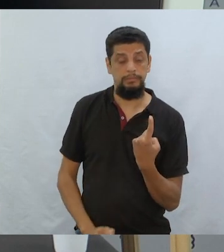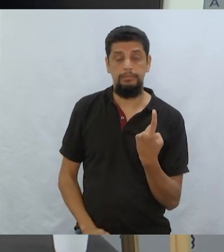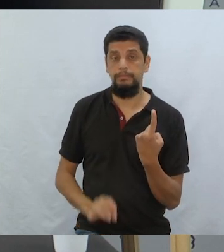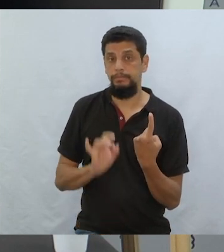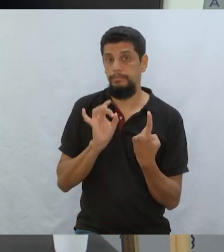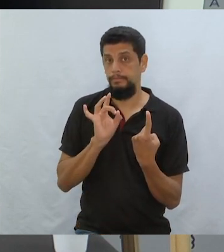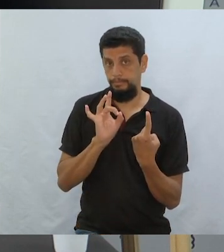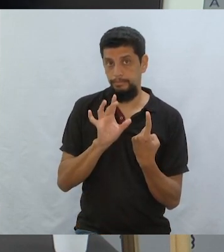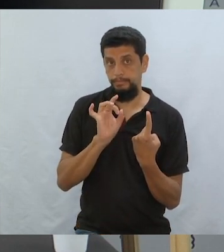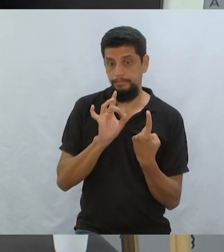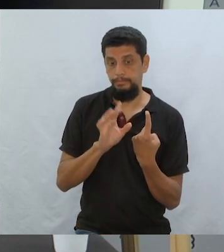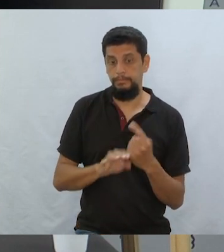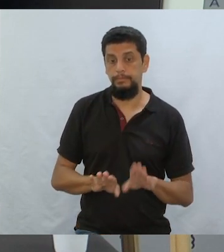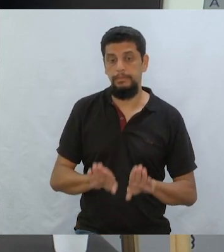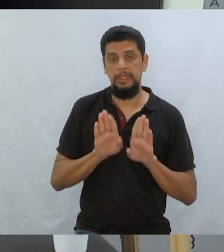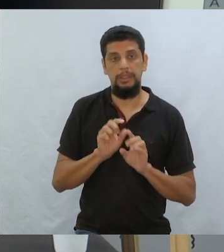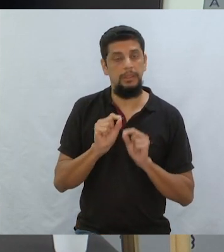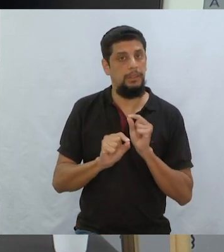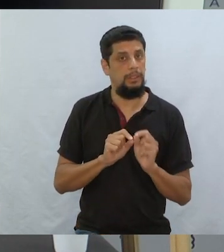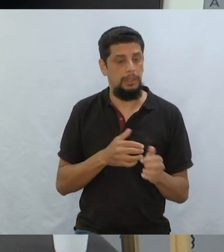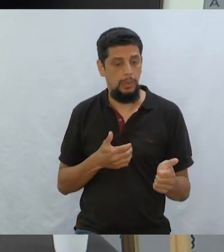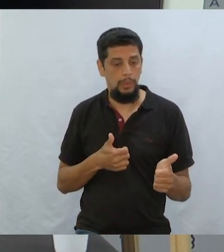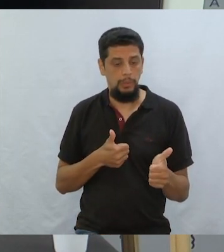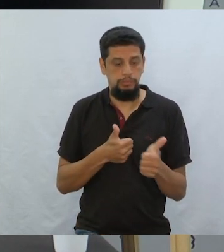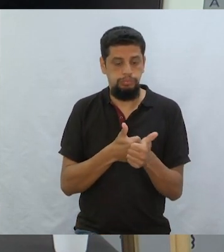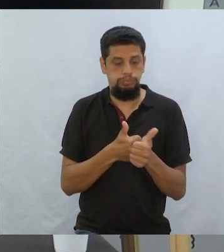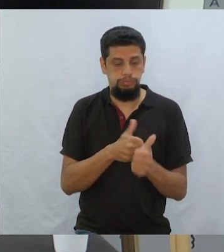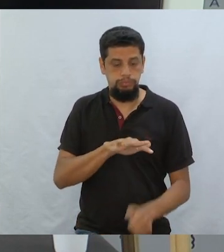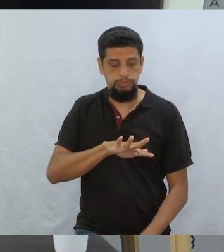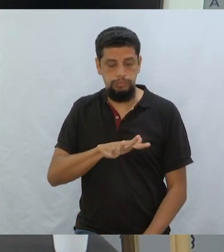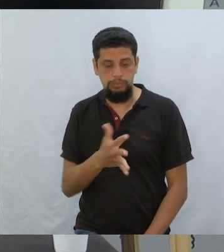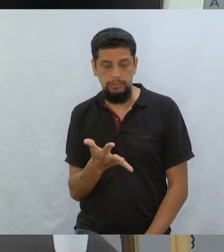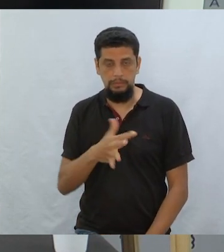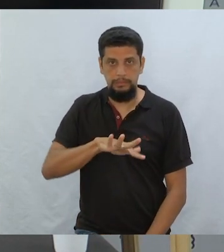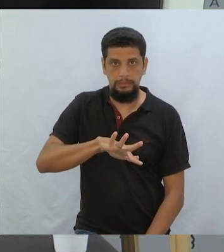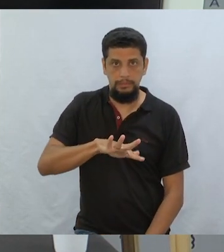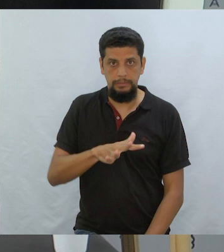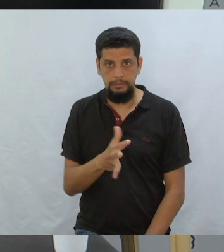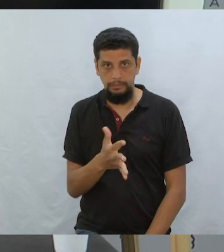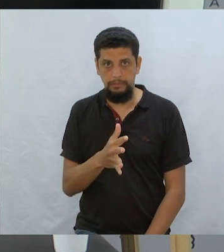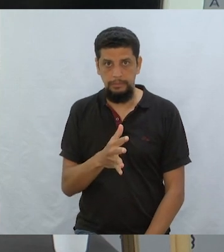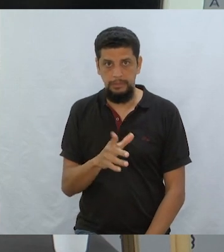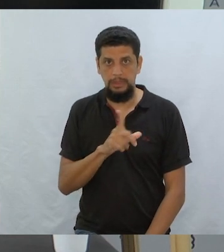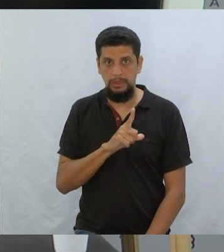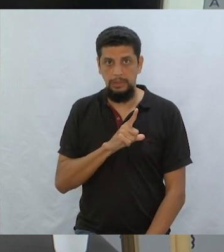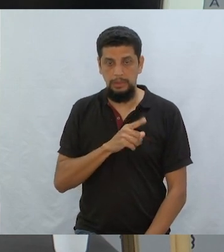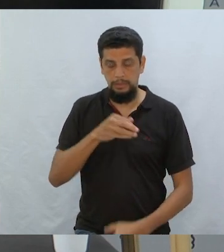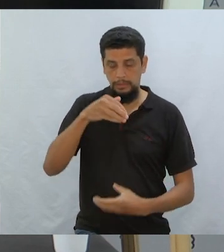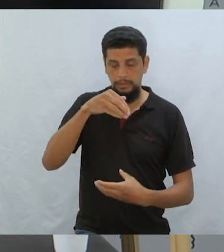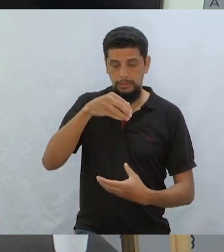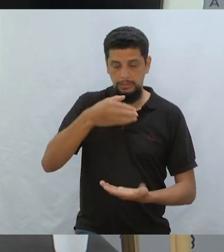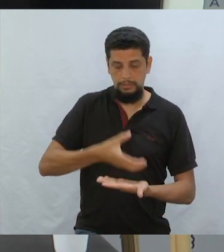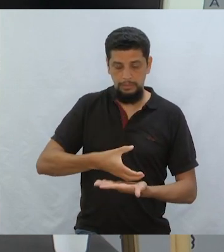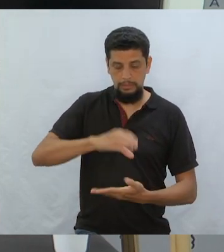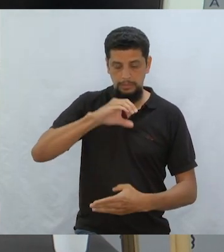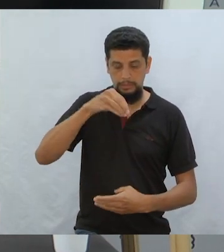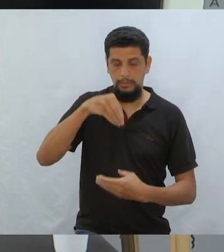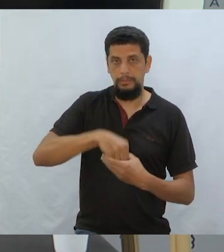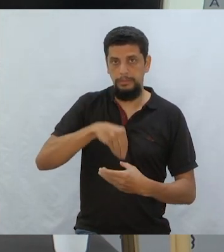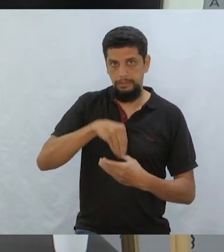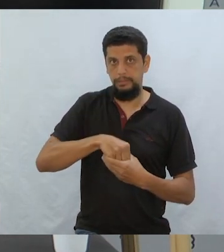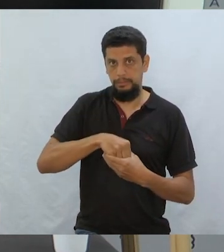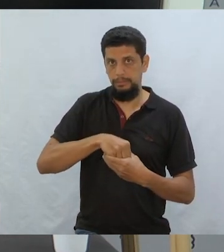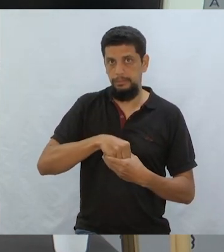um para ela acertar, um grampinho. Mas então, quem se aproximou da quantidade exata de grampos que tinha no pote foi